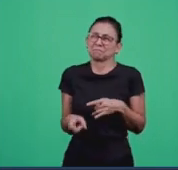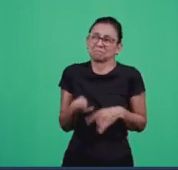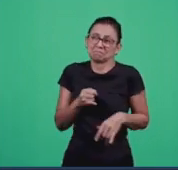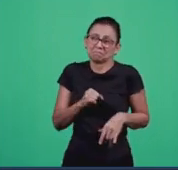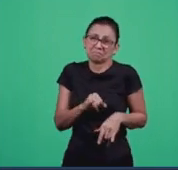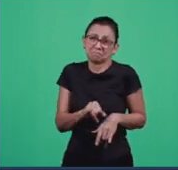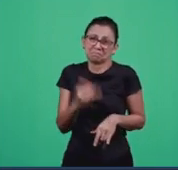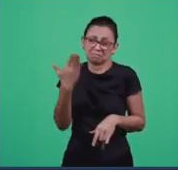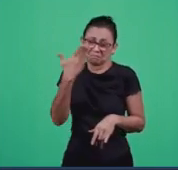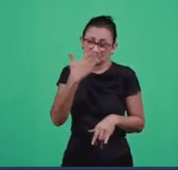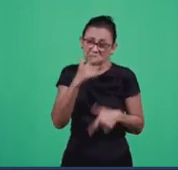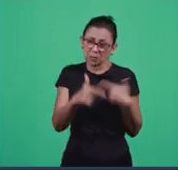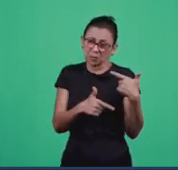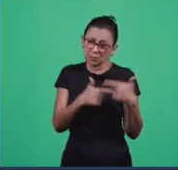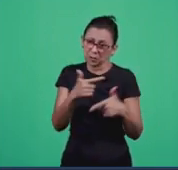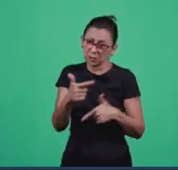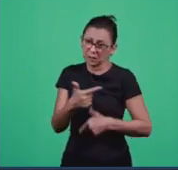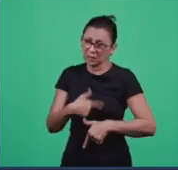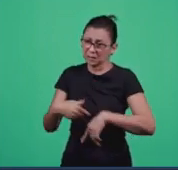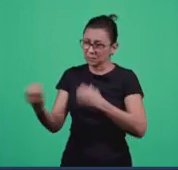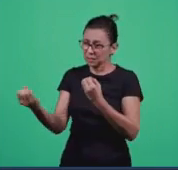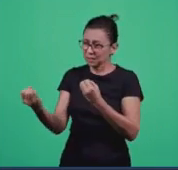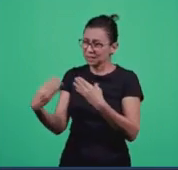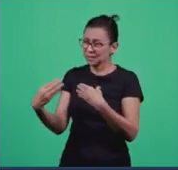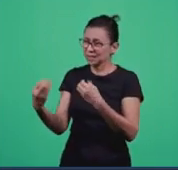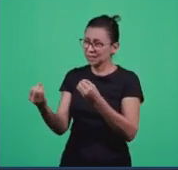seja a minha dor.